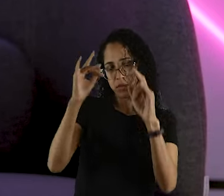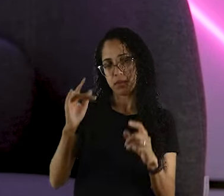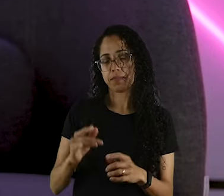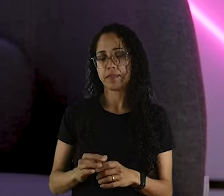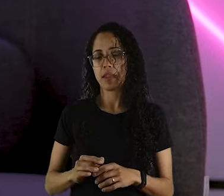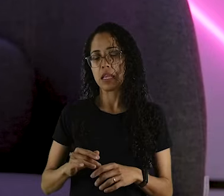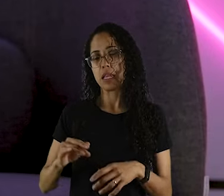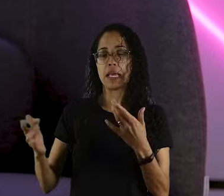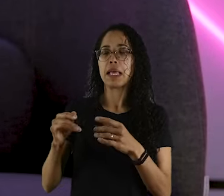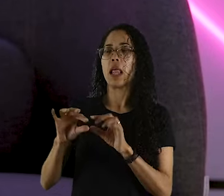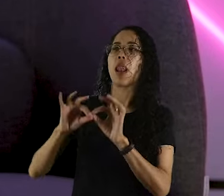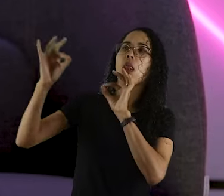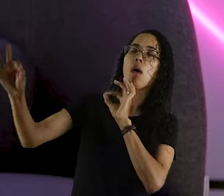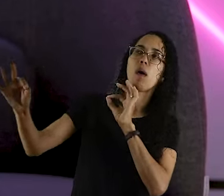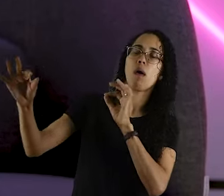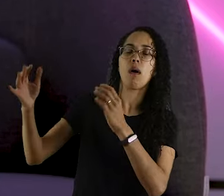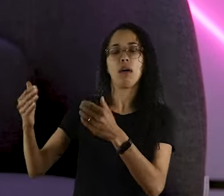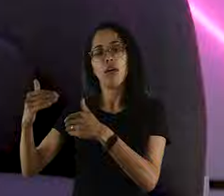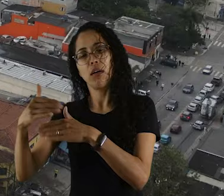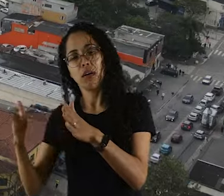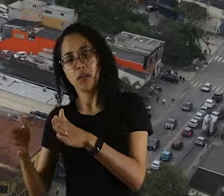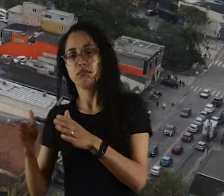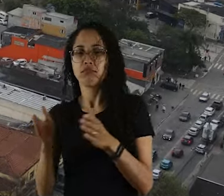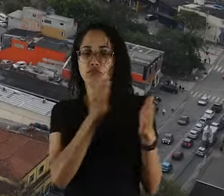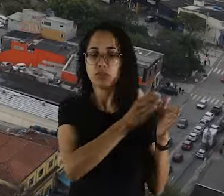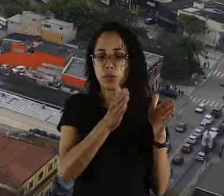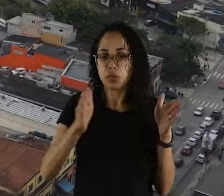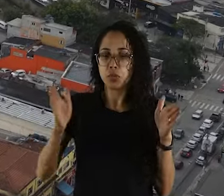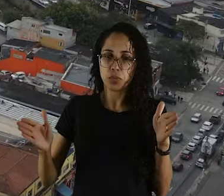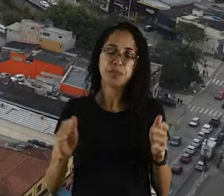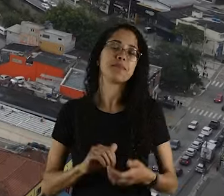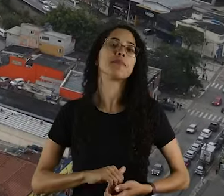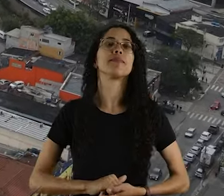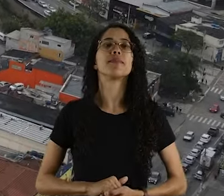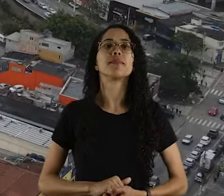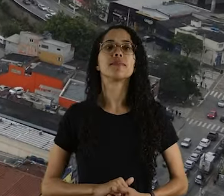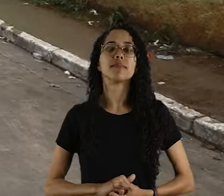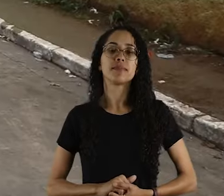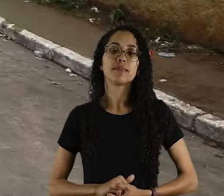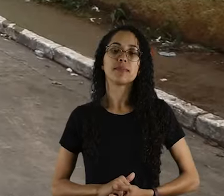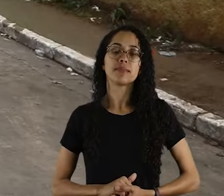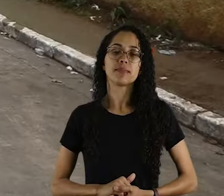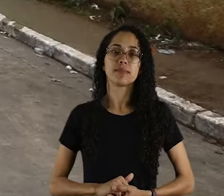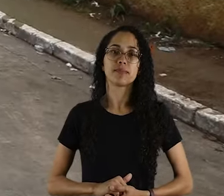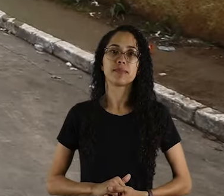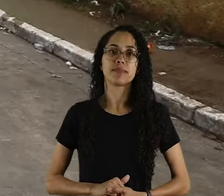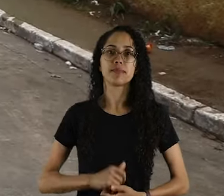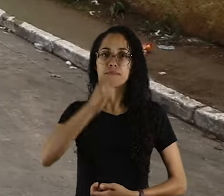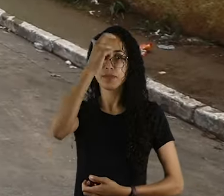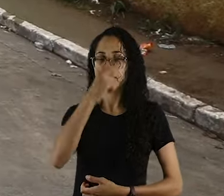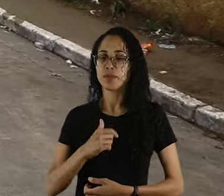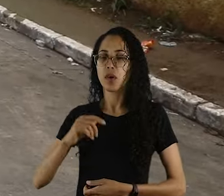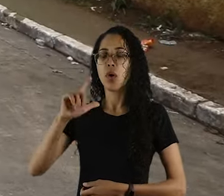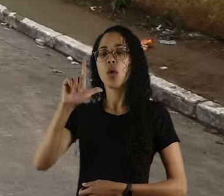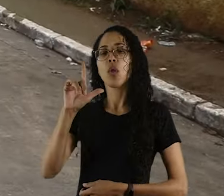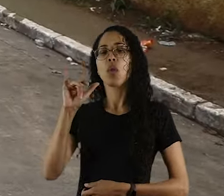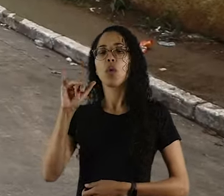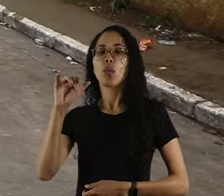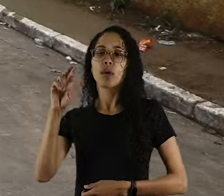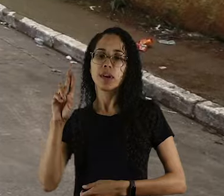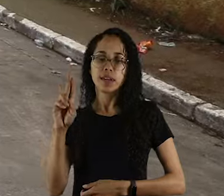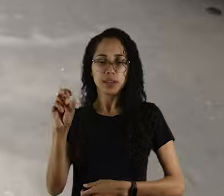curto prazo, aí eu dividi lá em caixinhas, né? Meu nome é Luiz Eduardo, eu